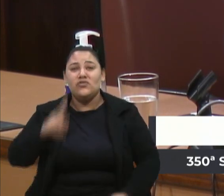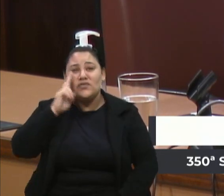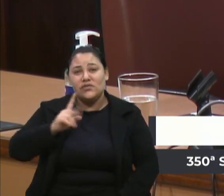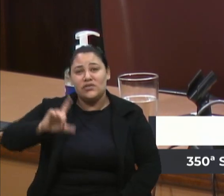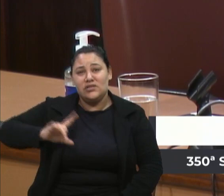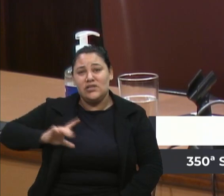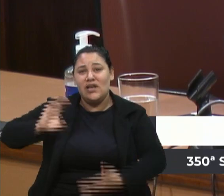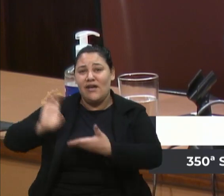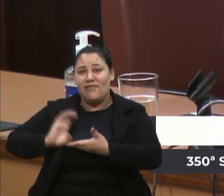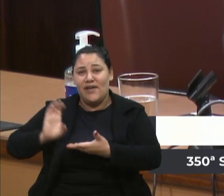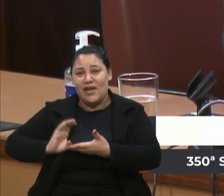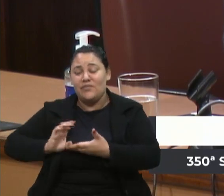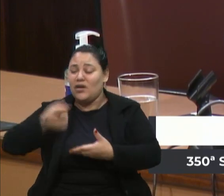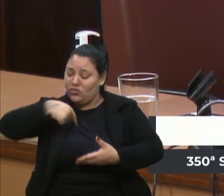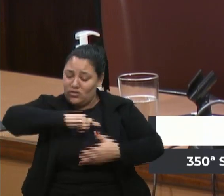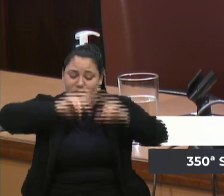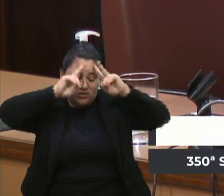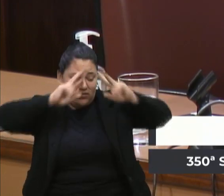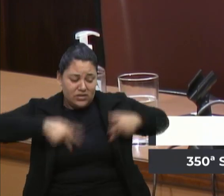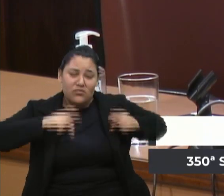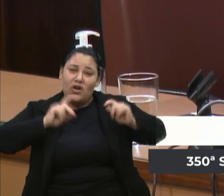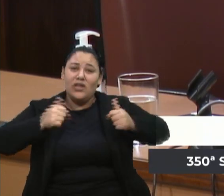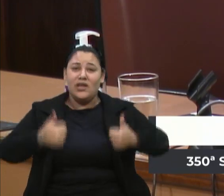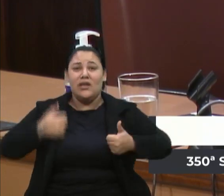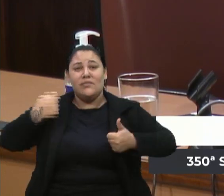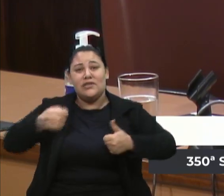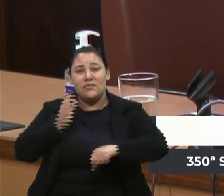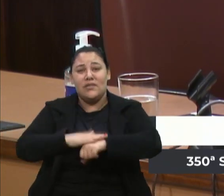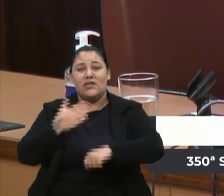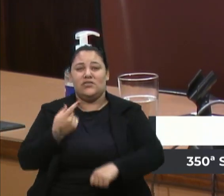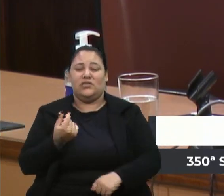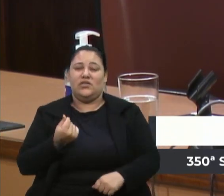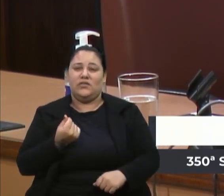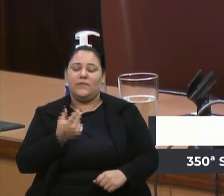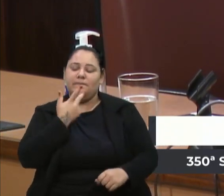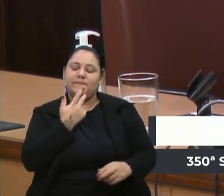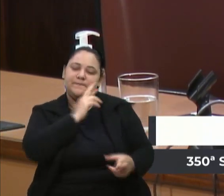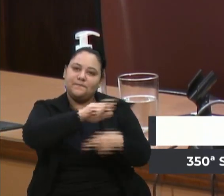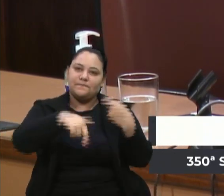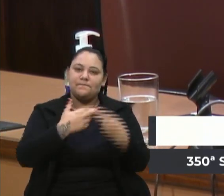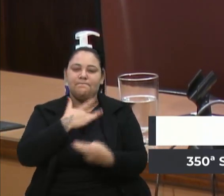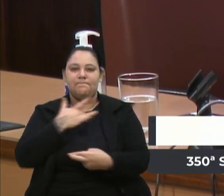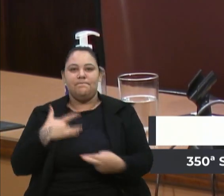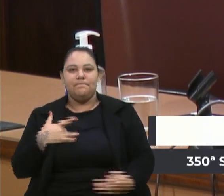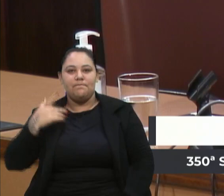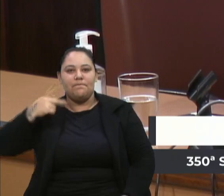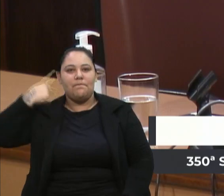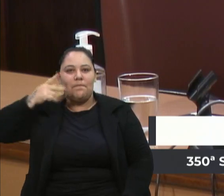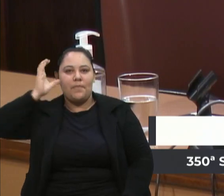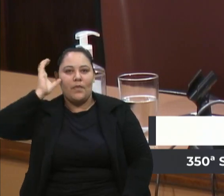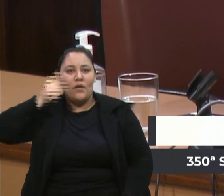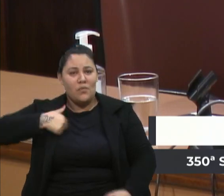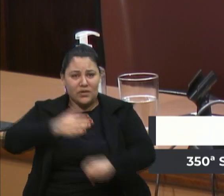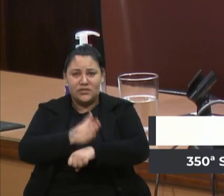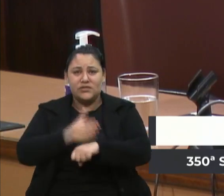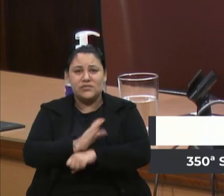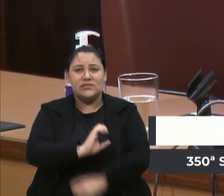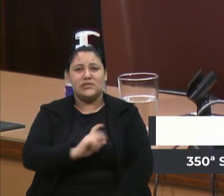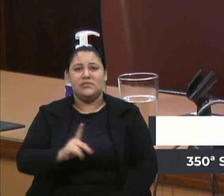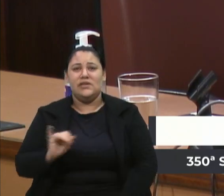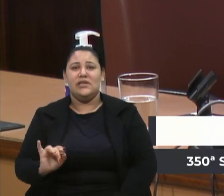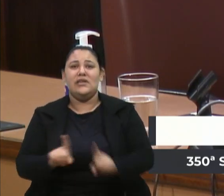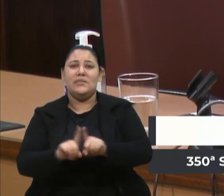precisa mais, medindo esforços. Quanto à questão da saúde, vereador Cadori, eu participo da CPI,